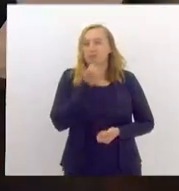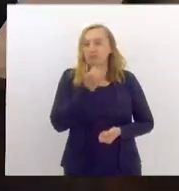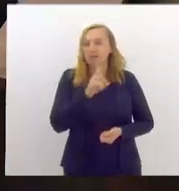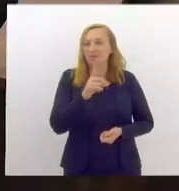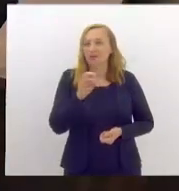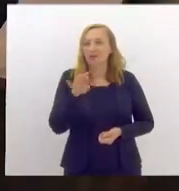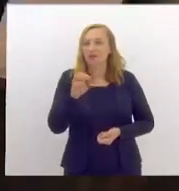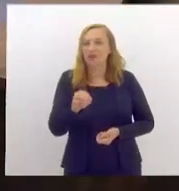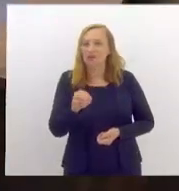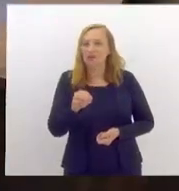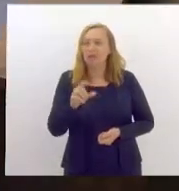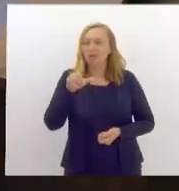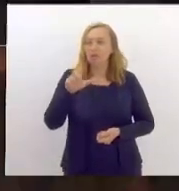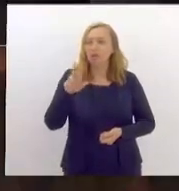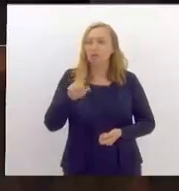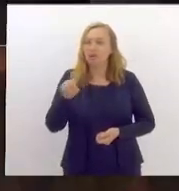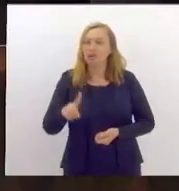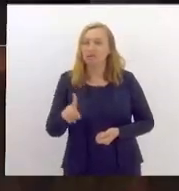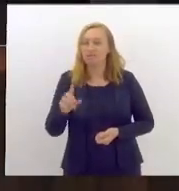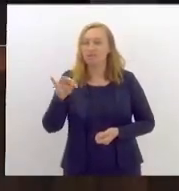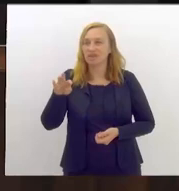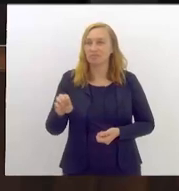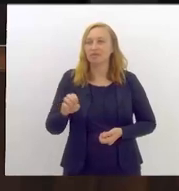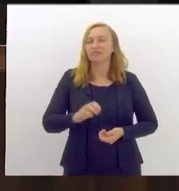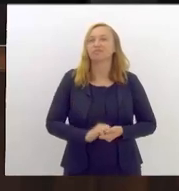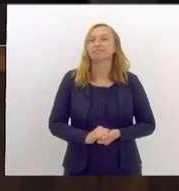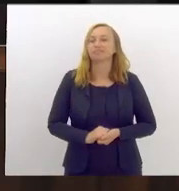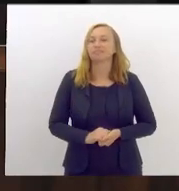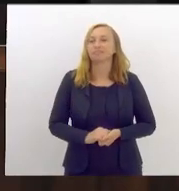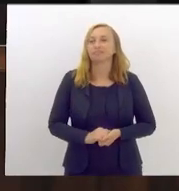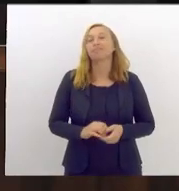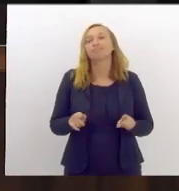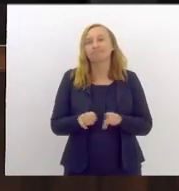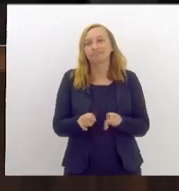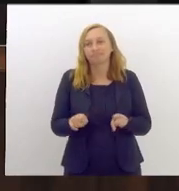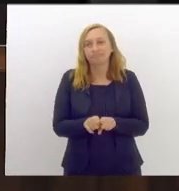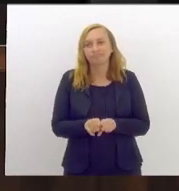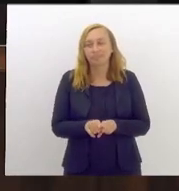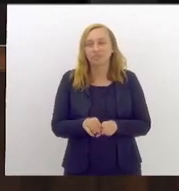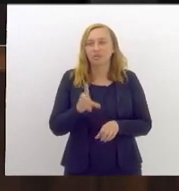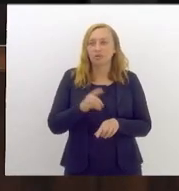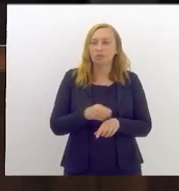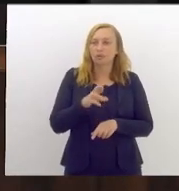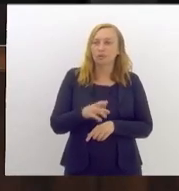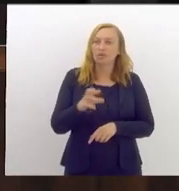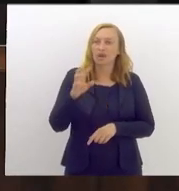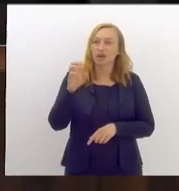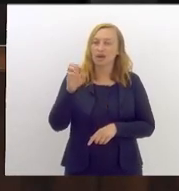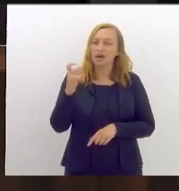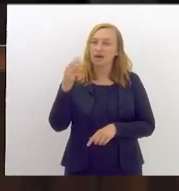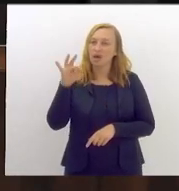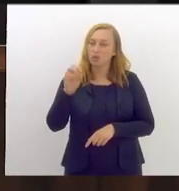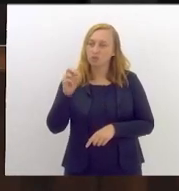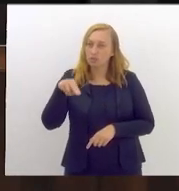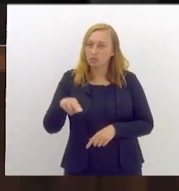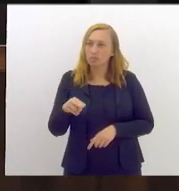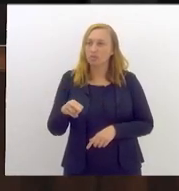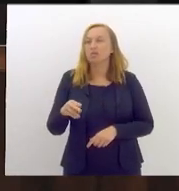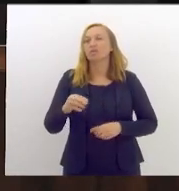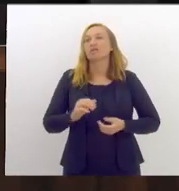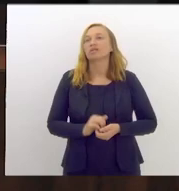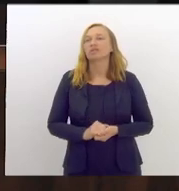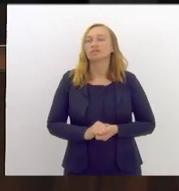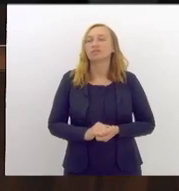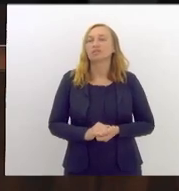Felipe perdão é também aqui o doutor Elton presidente do TRE